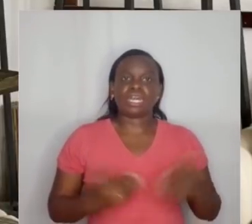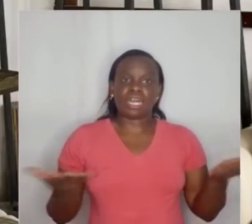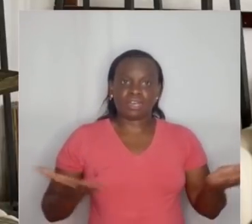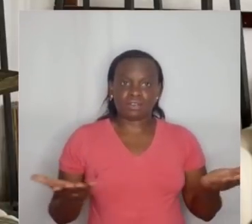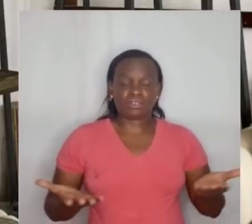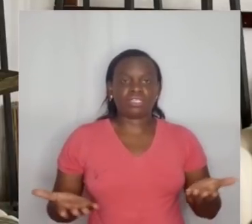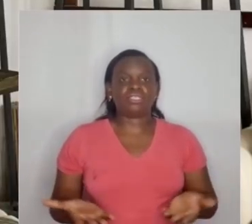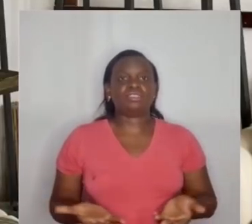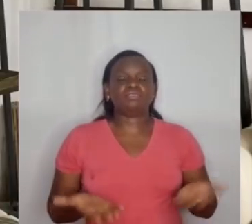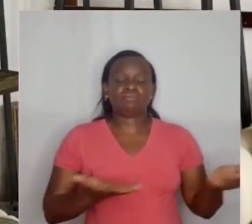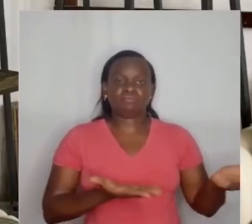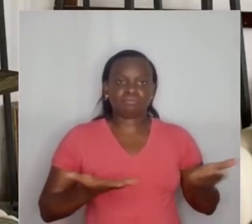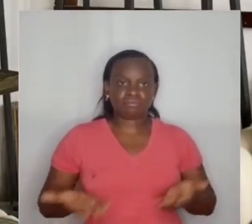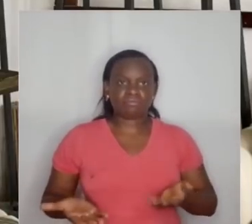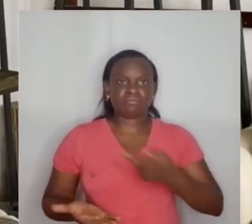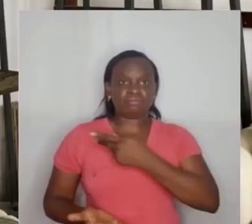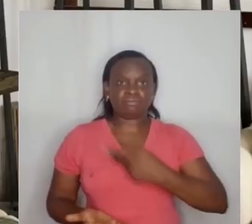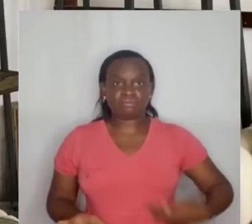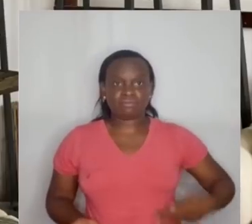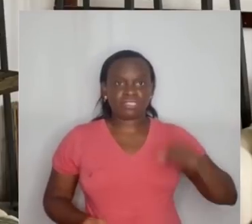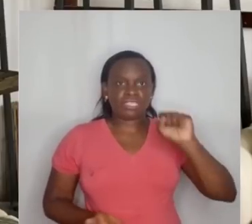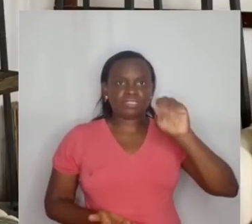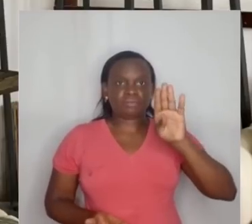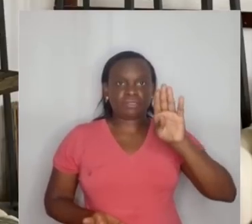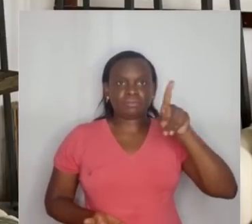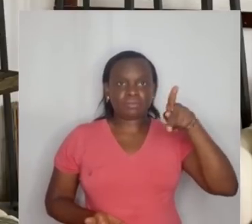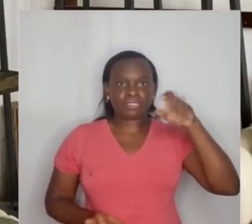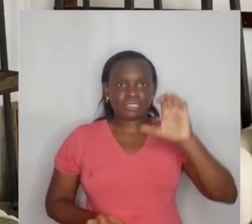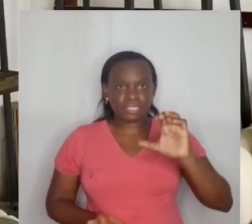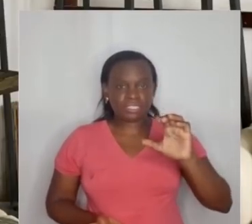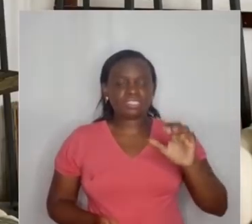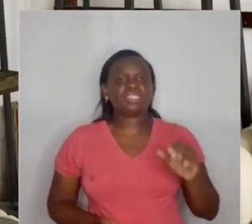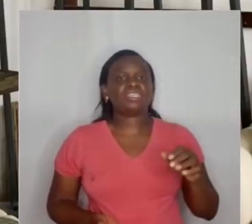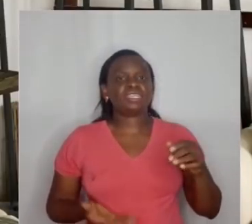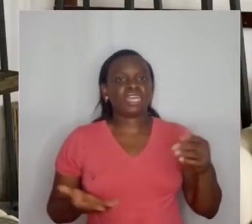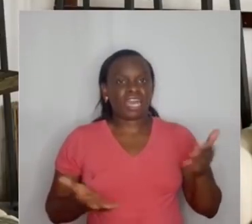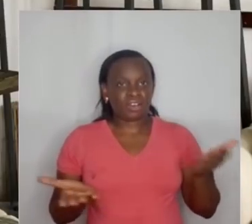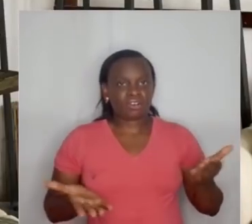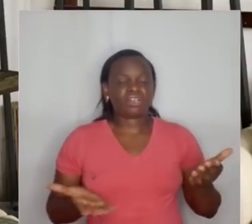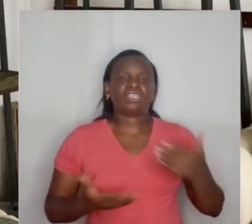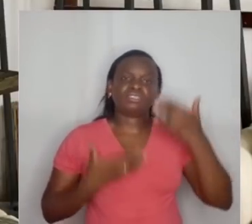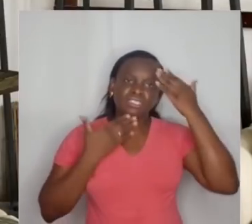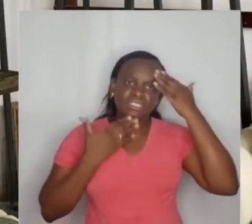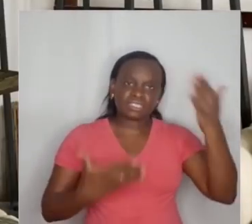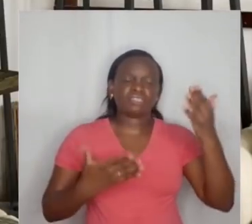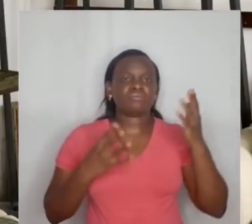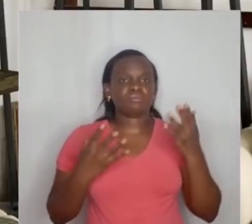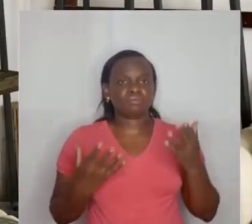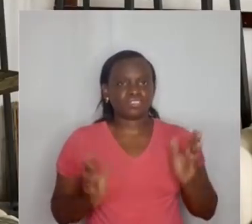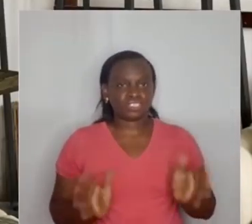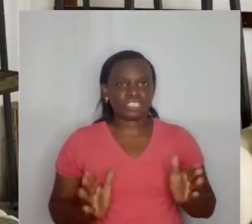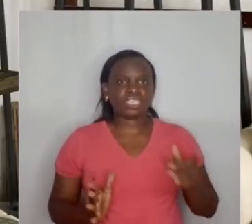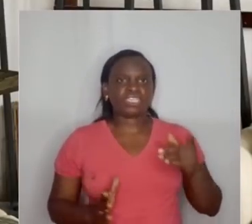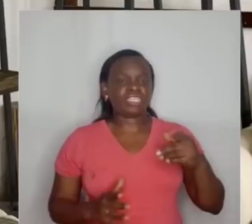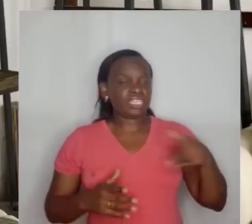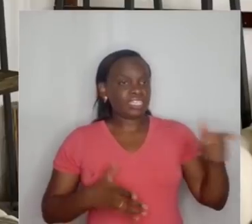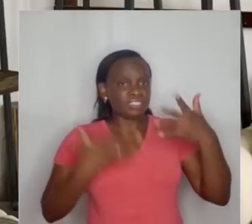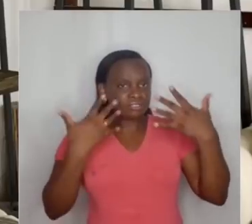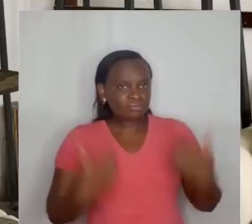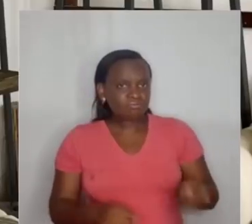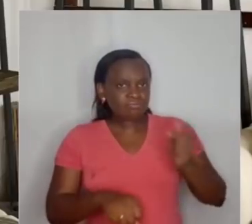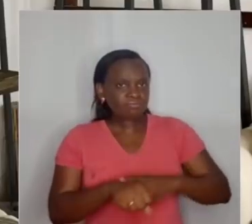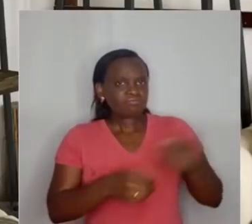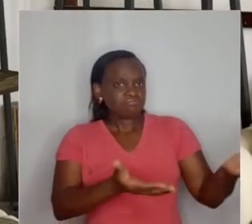Com a palavra, o presidente da SBPC, a quem desde já agradecemos por